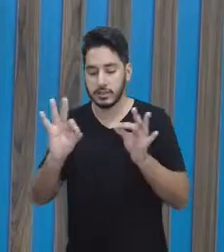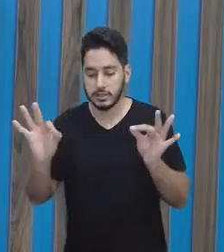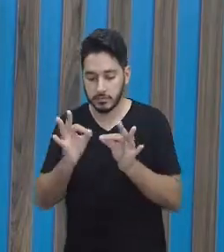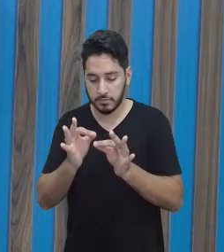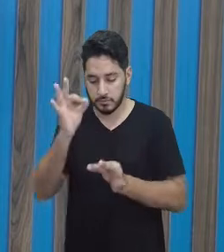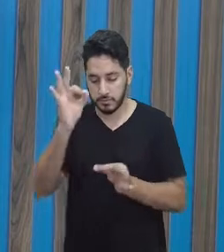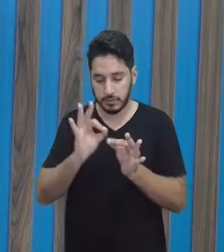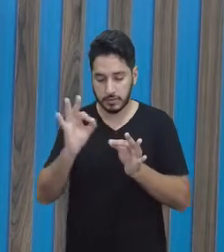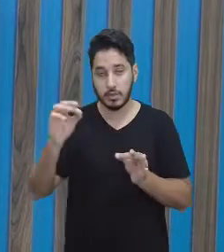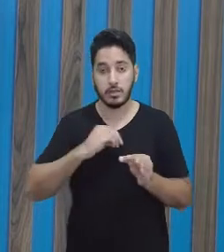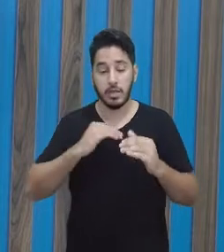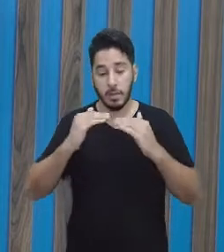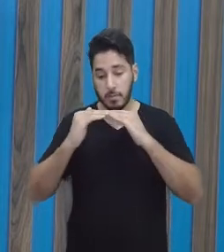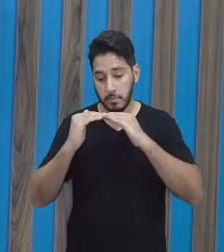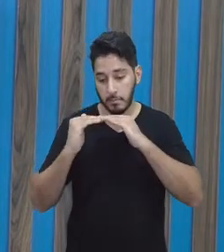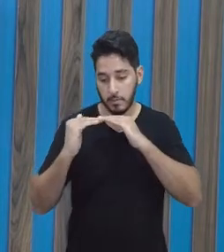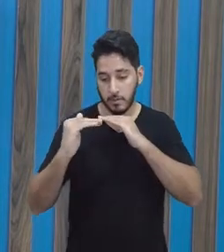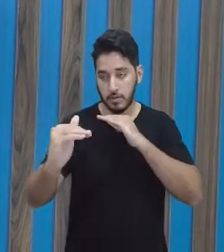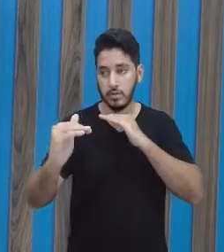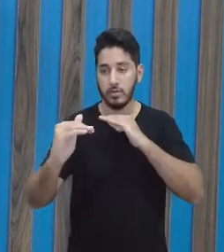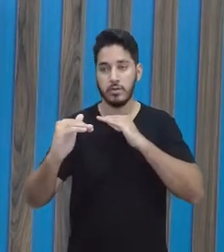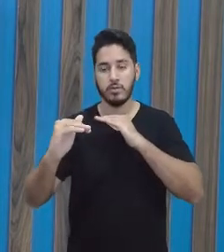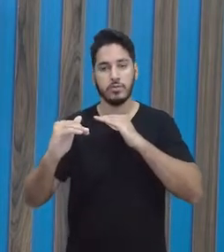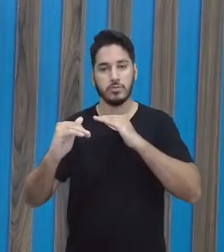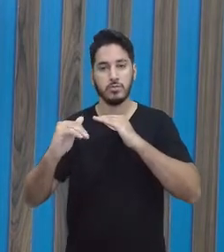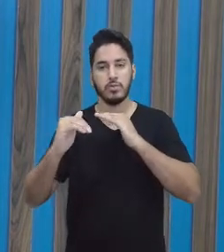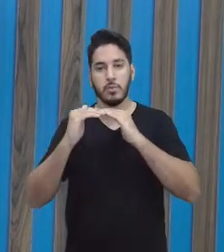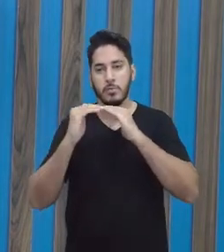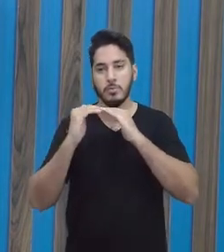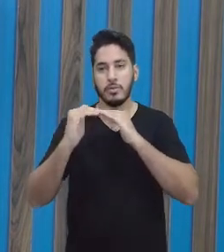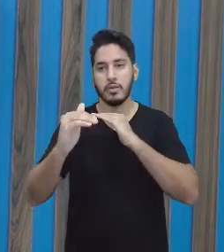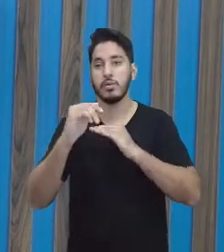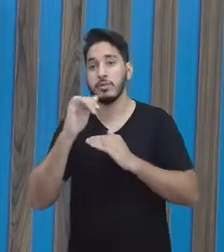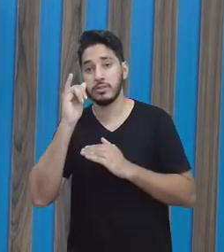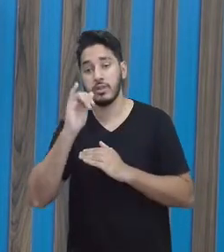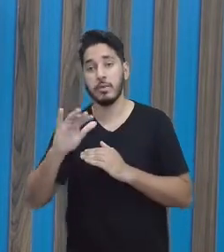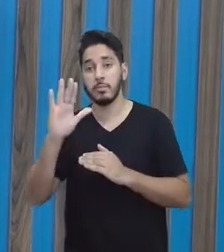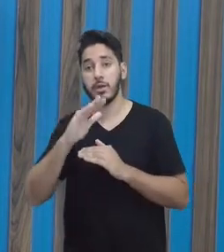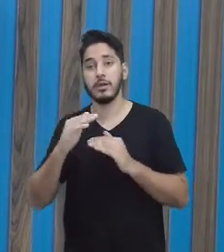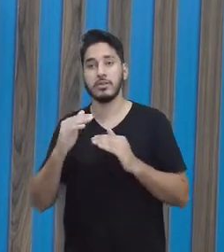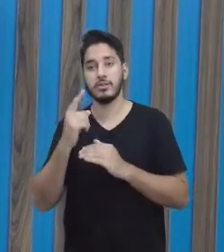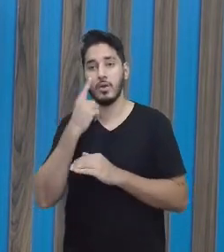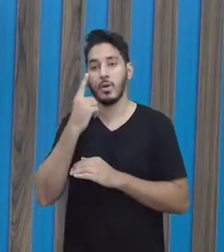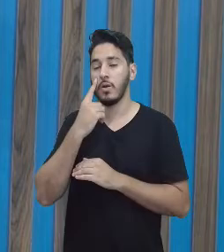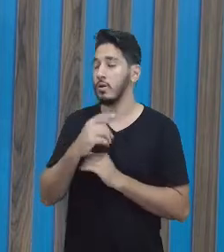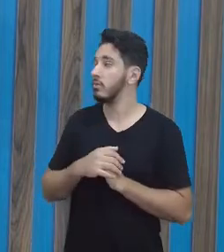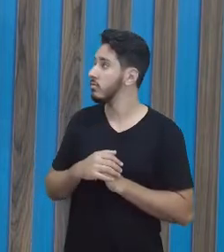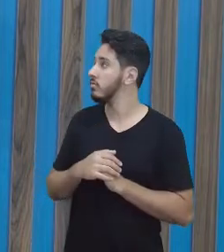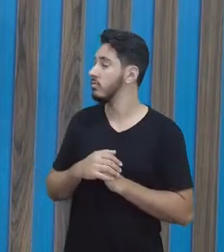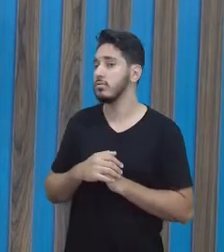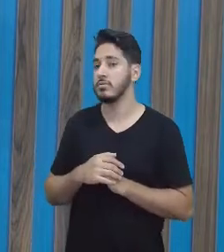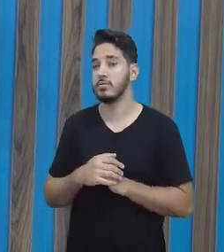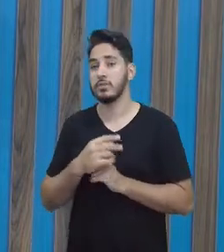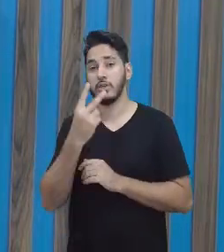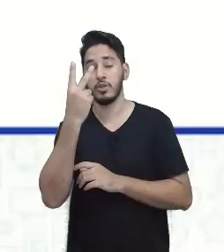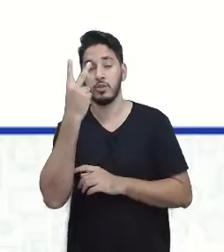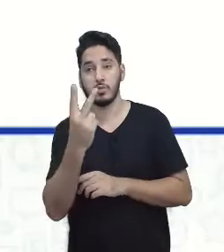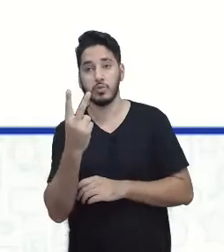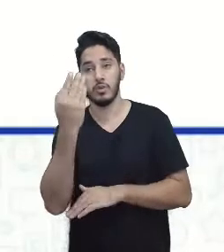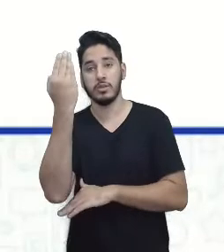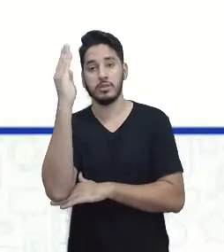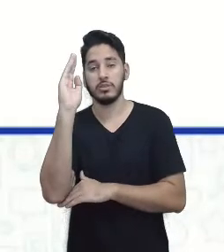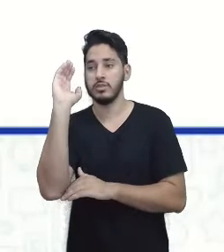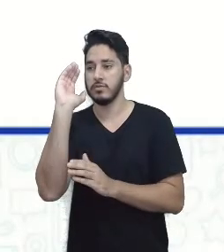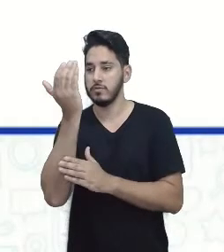a planificação, que ele trabalha com planos, como é o caso dessa imagem do meio. Eu trouxe aí 2 xilogravuras de um